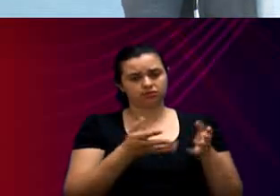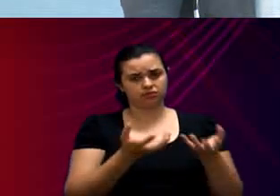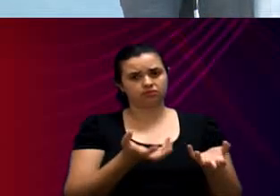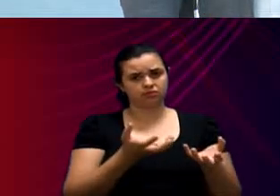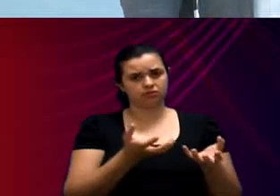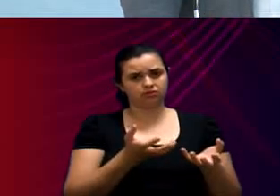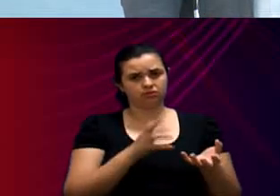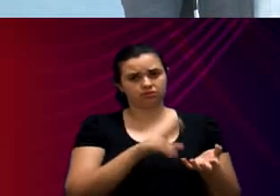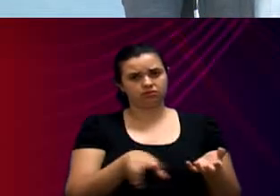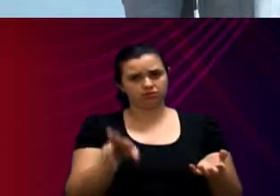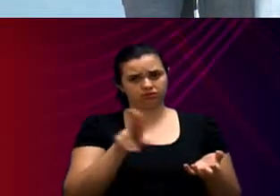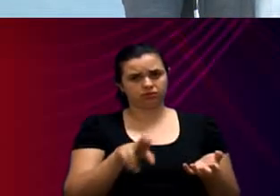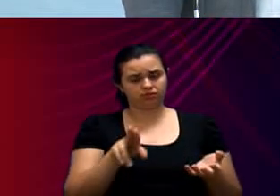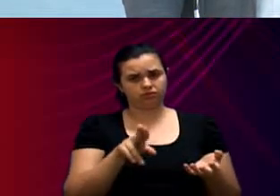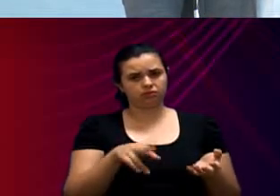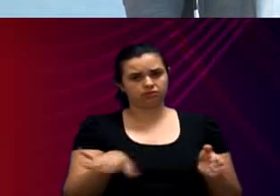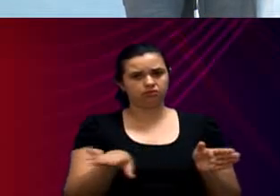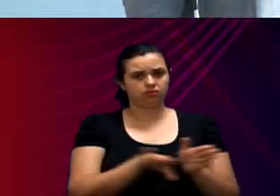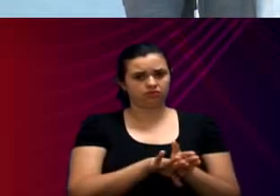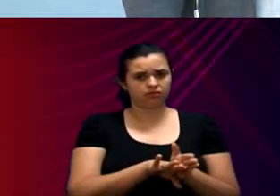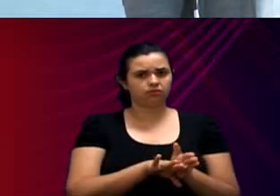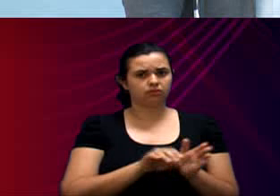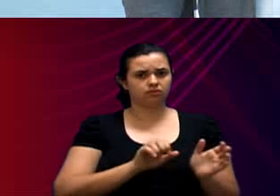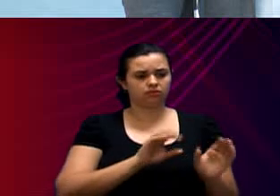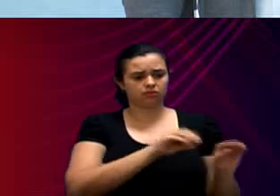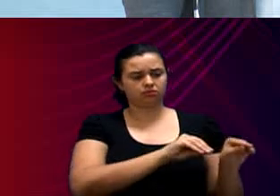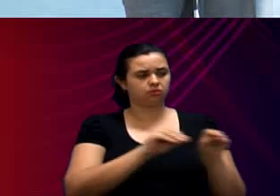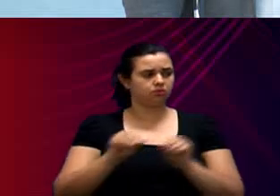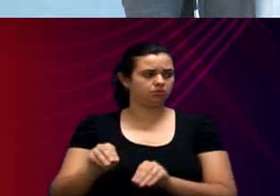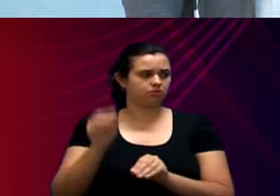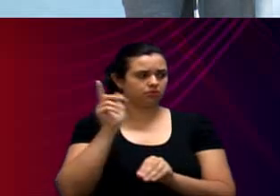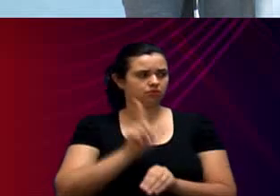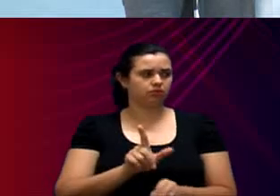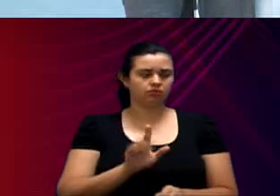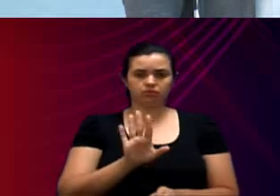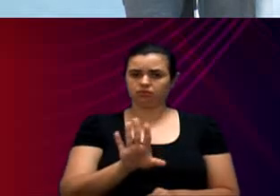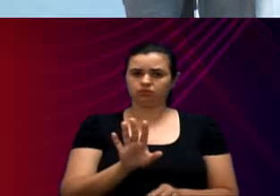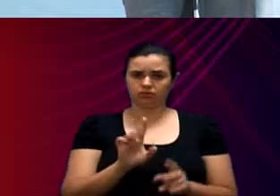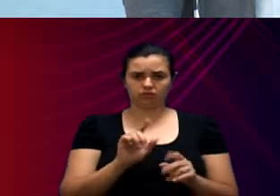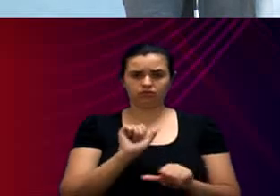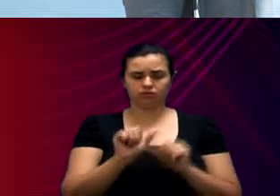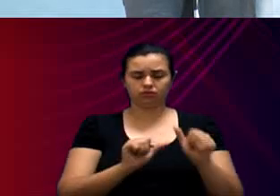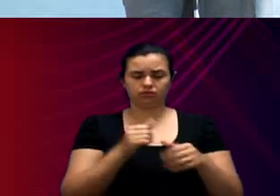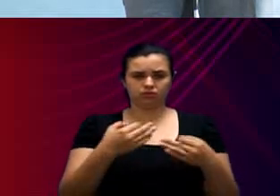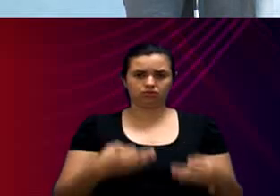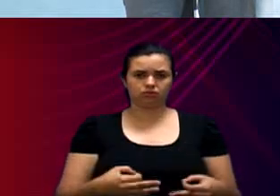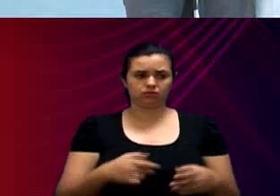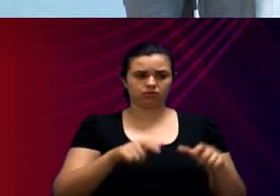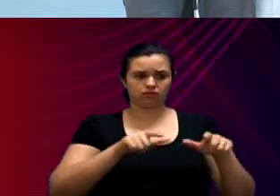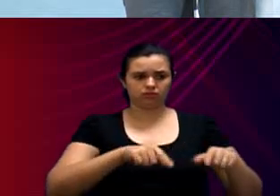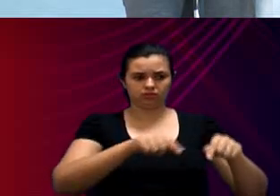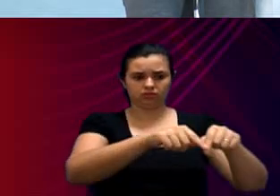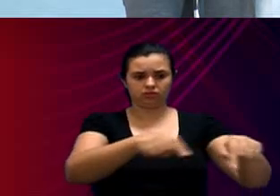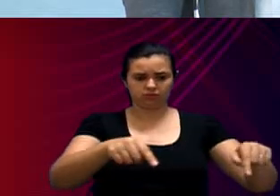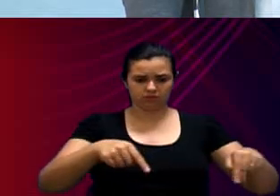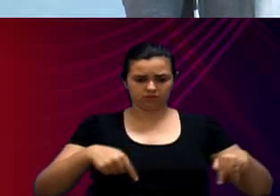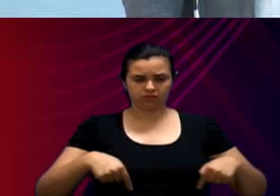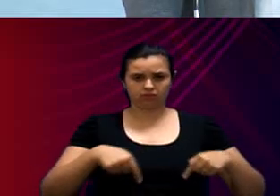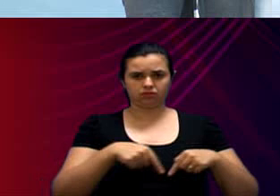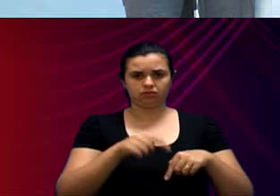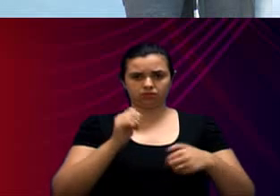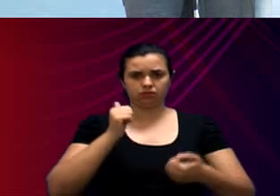utilizando até, vereadora, que tenha uma outra área. Só corrigir sua informação, vereadora. Só corrigir sua informação. Essa área, ela só tem um campo de futebol lá